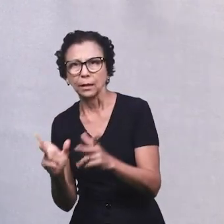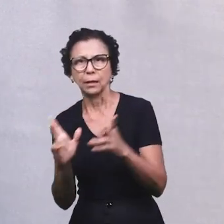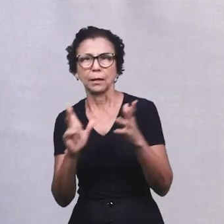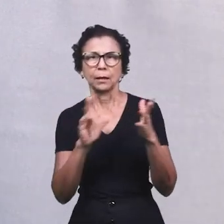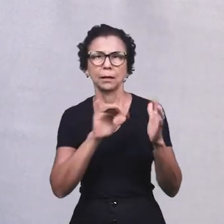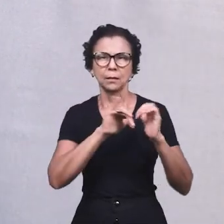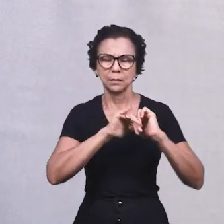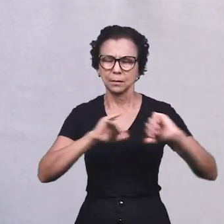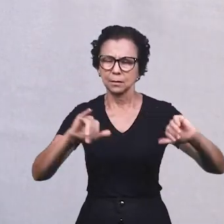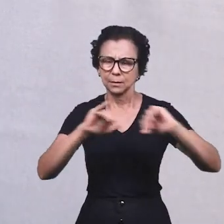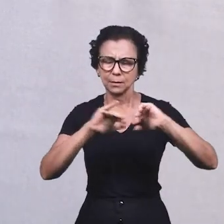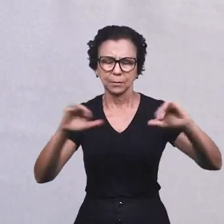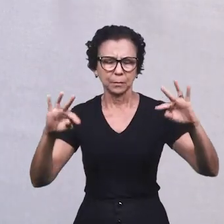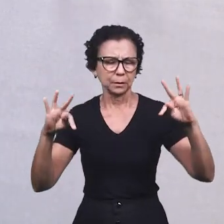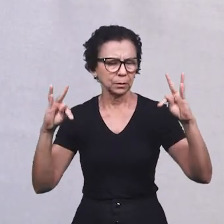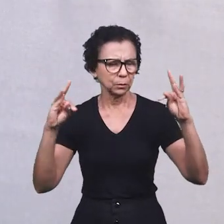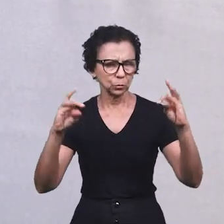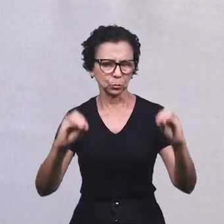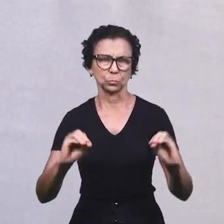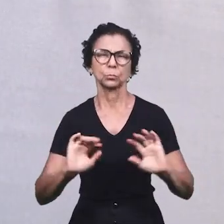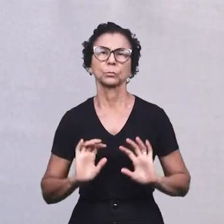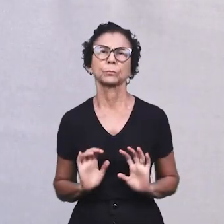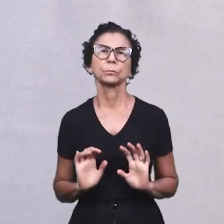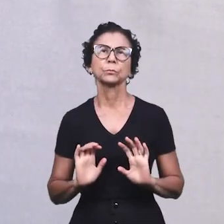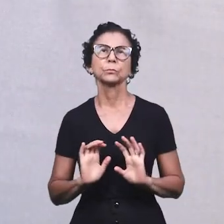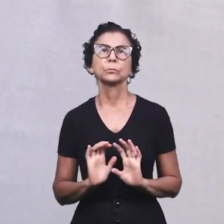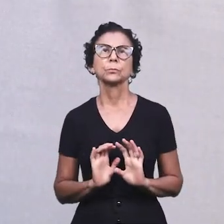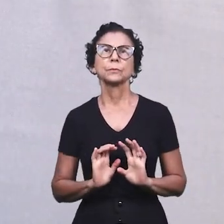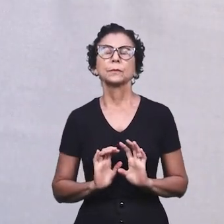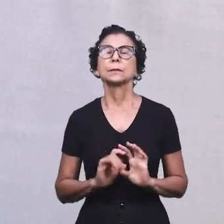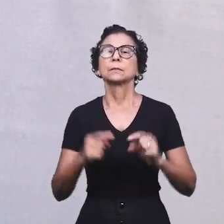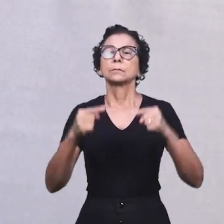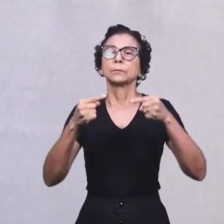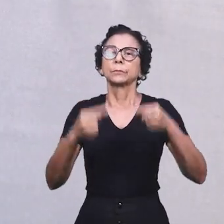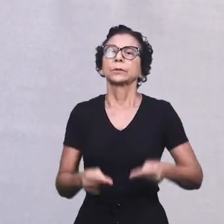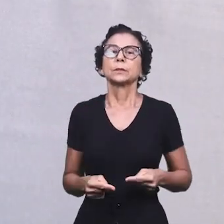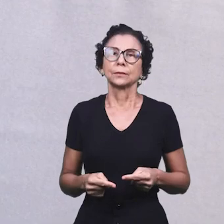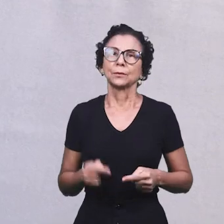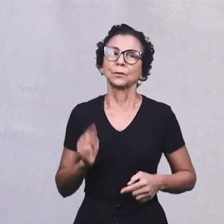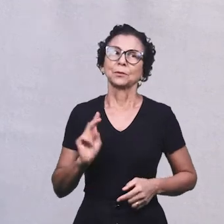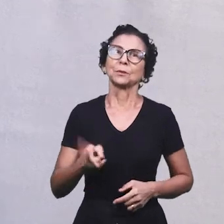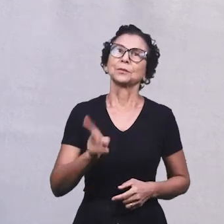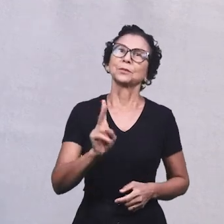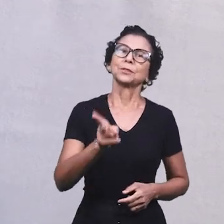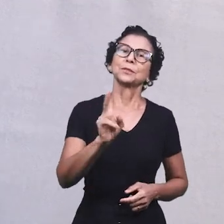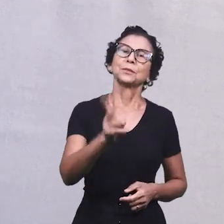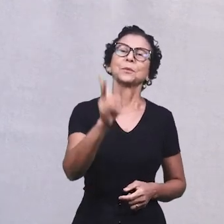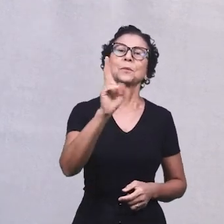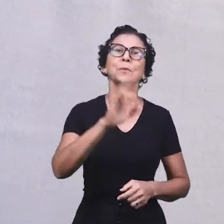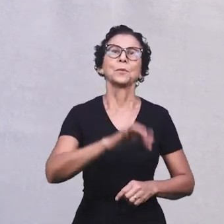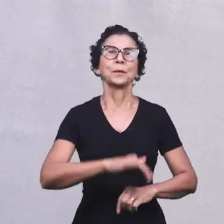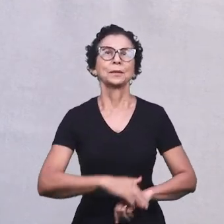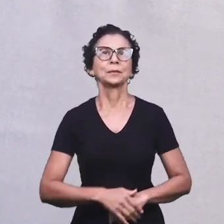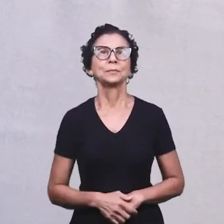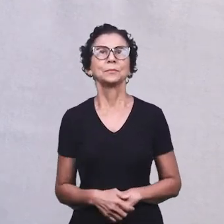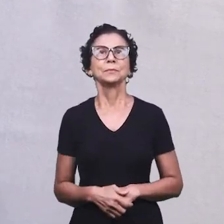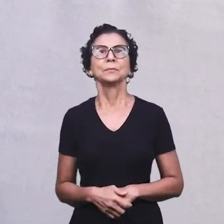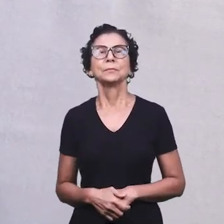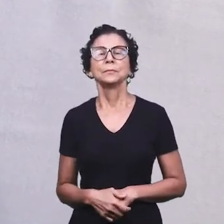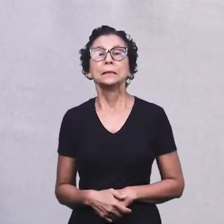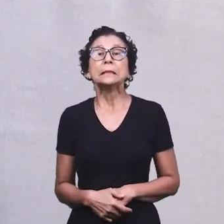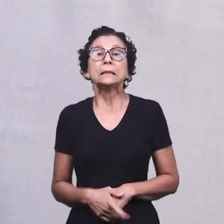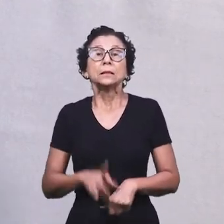saído de outra conta, então tinha que ser separado. Mas o desafio não para por aí, porque é o desafio também